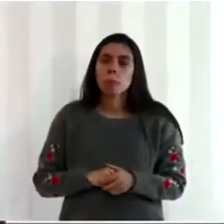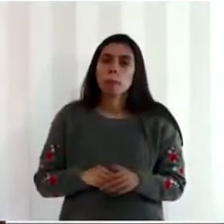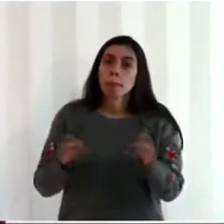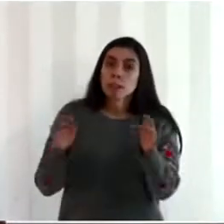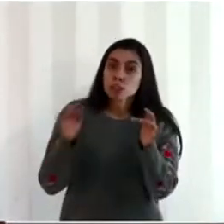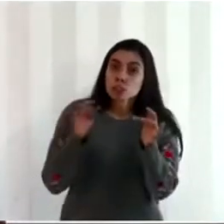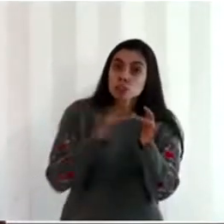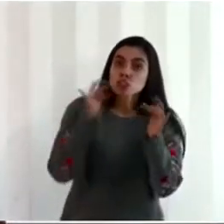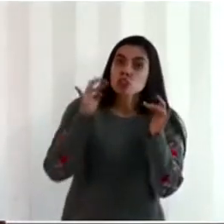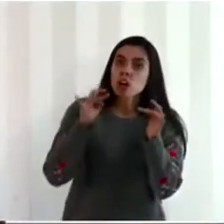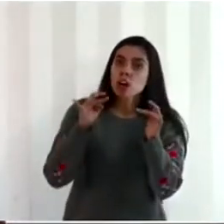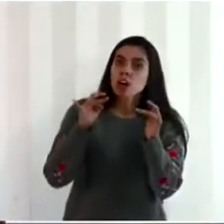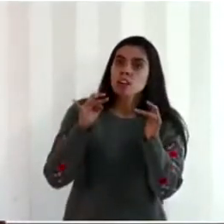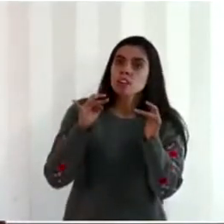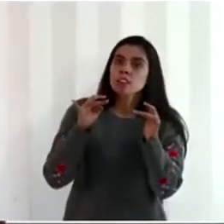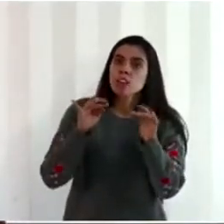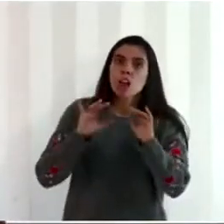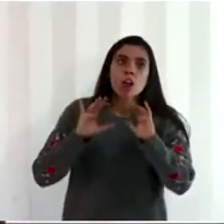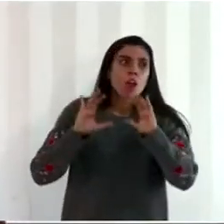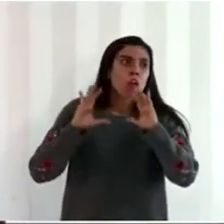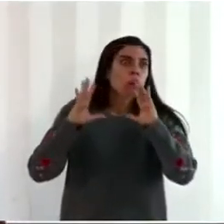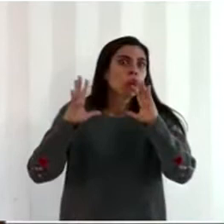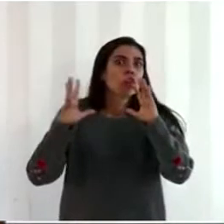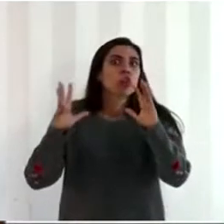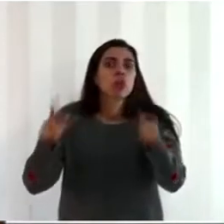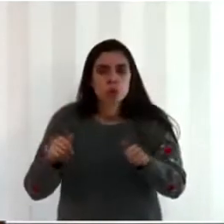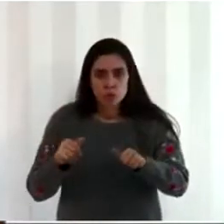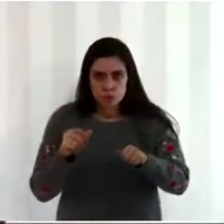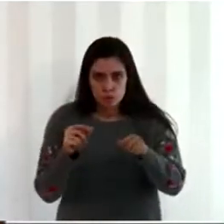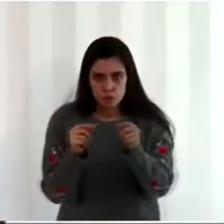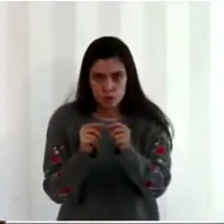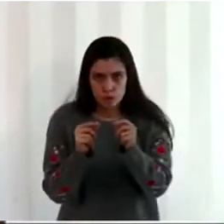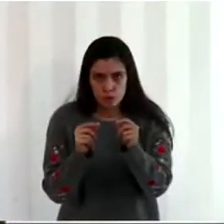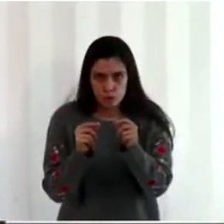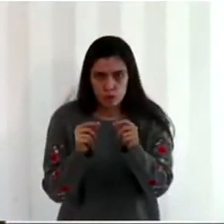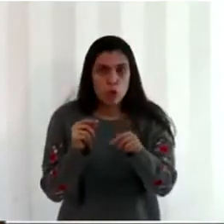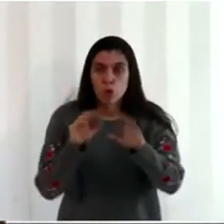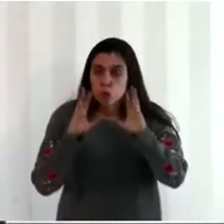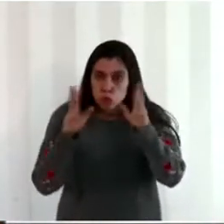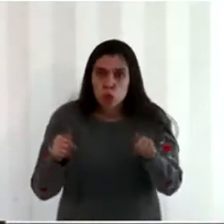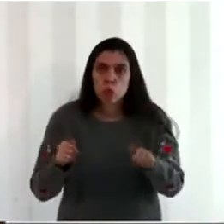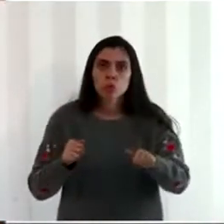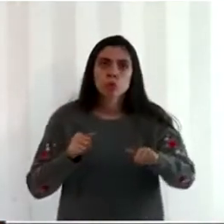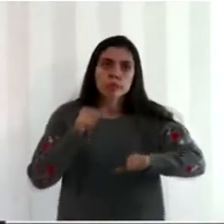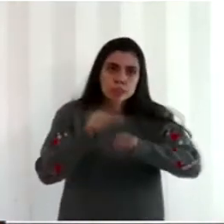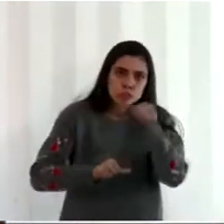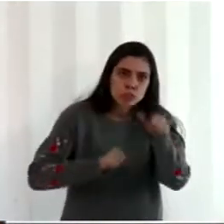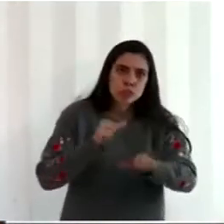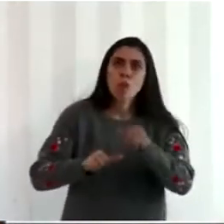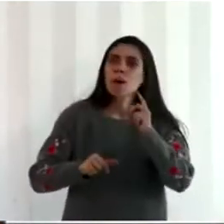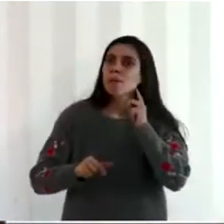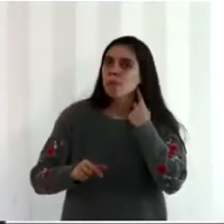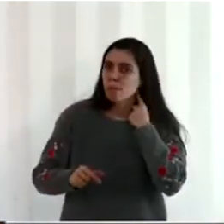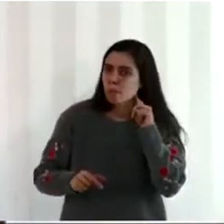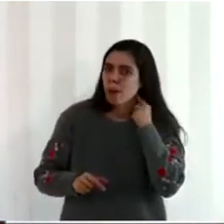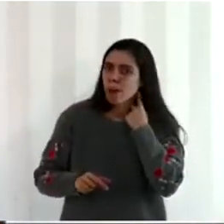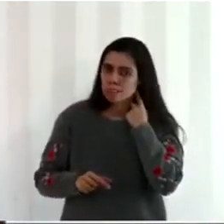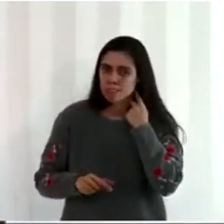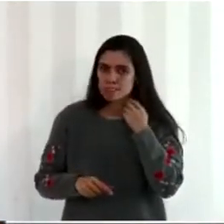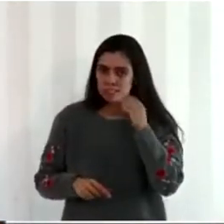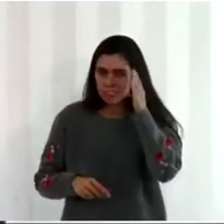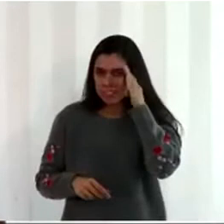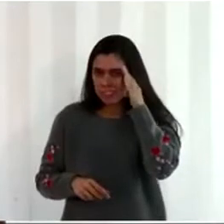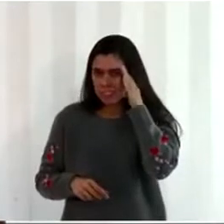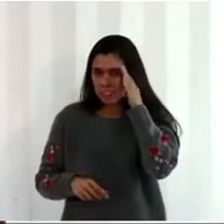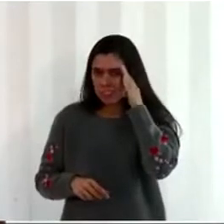não santifica as coisas tocadas, e aquilo que a pessoa está imunda, ela contamina as outras coisas? Vamos fazer aqui